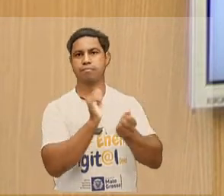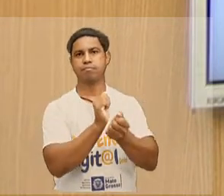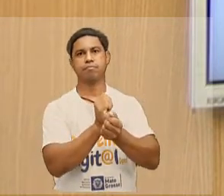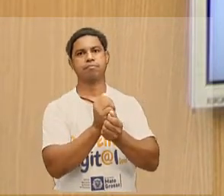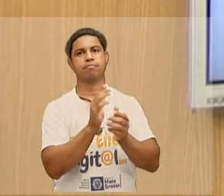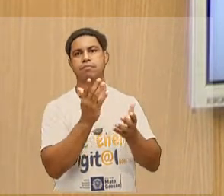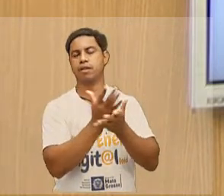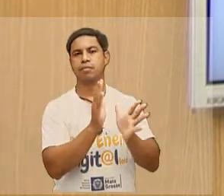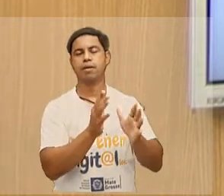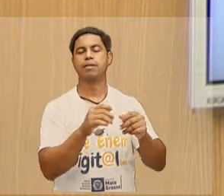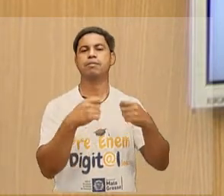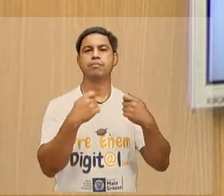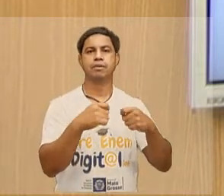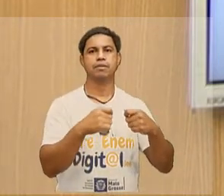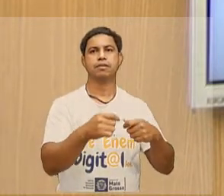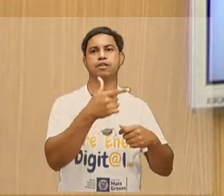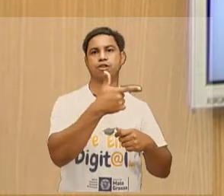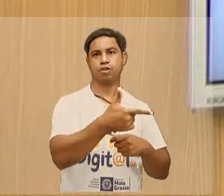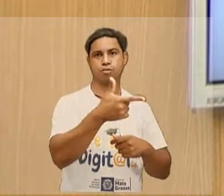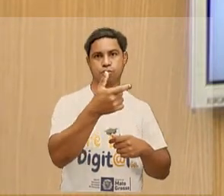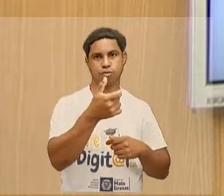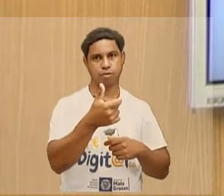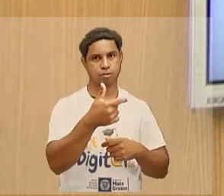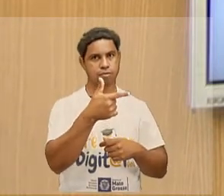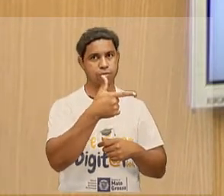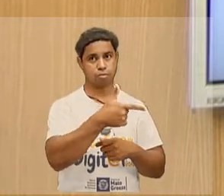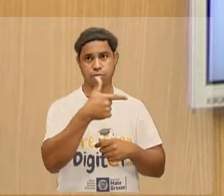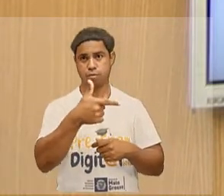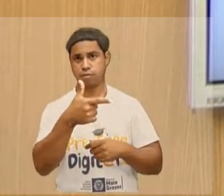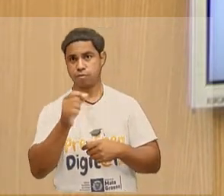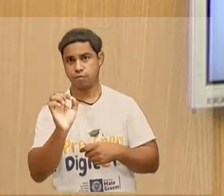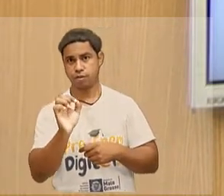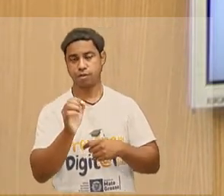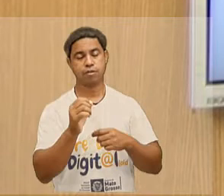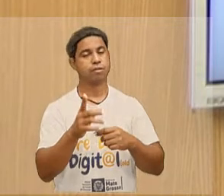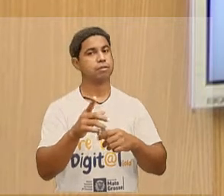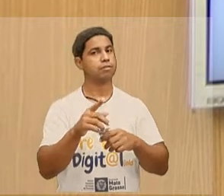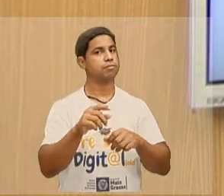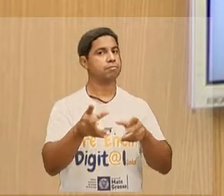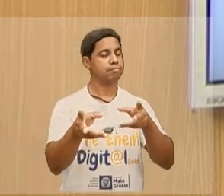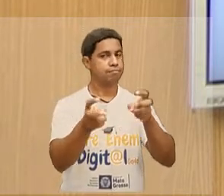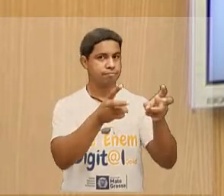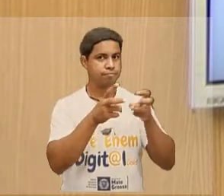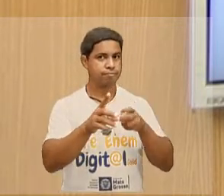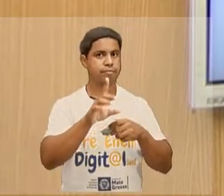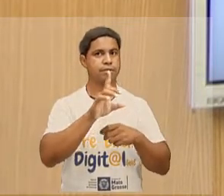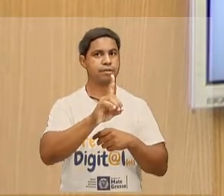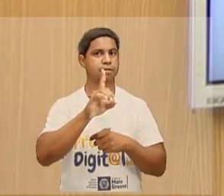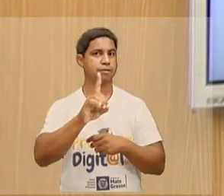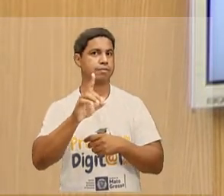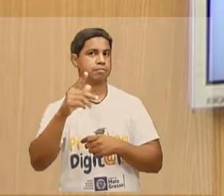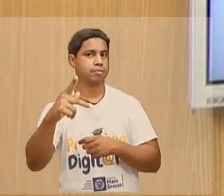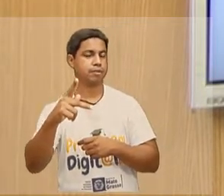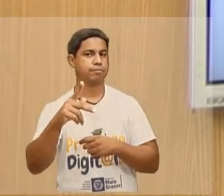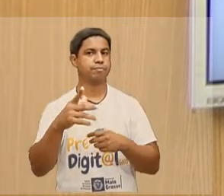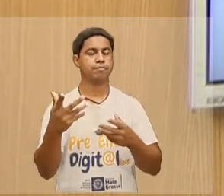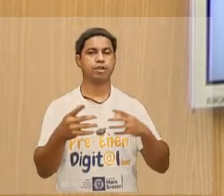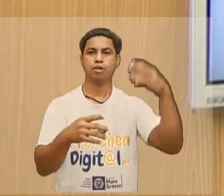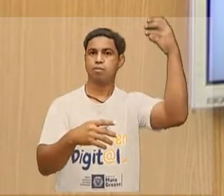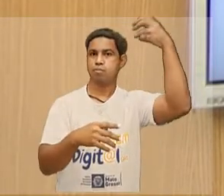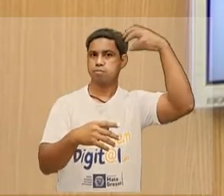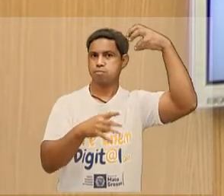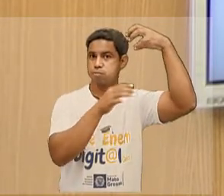novo. Então, primeira coisa, recomendação, prestar atenção na DDP. Segundo, lá vai